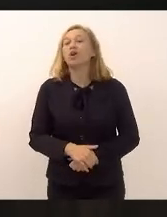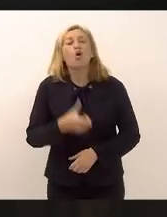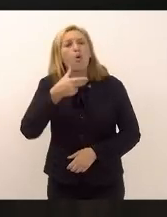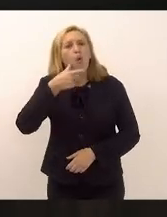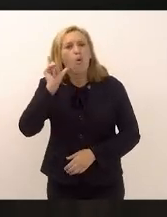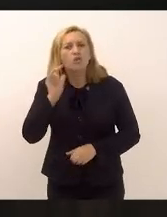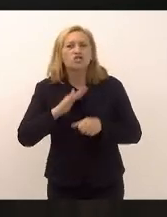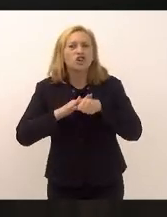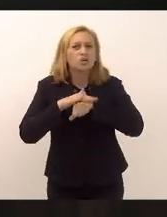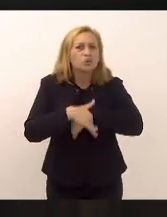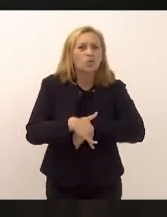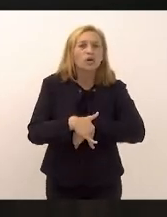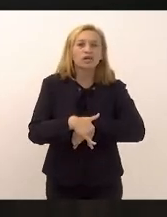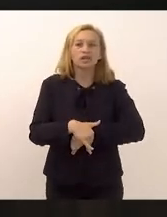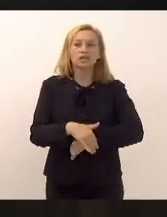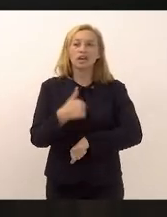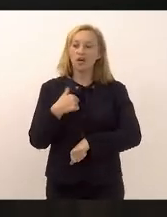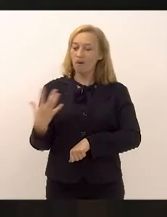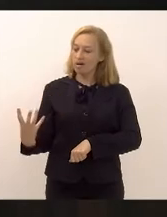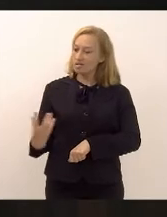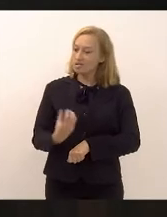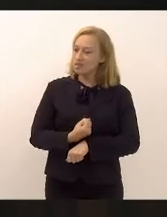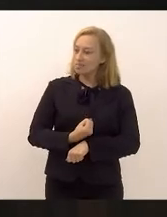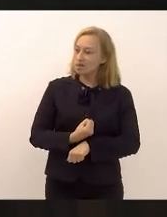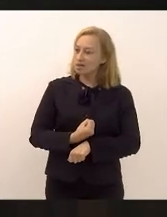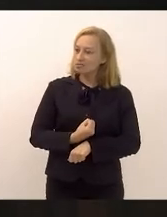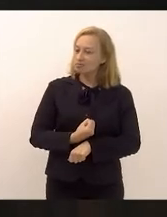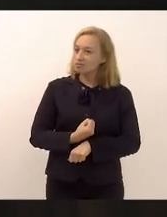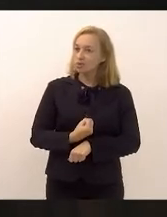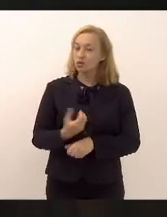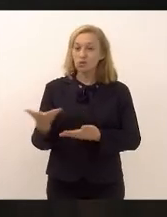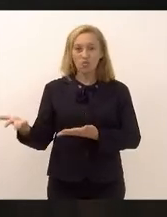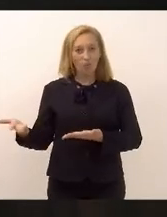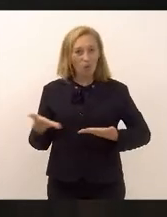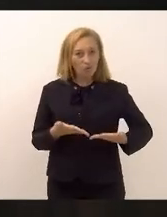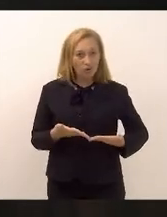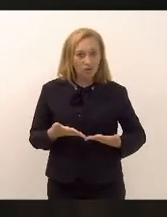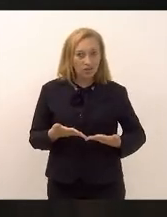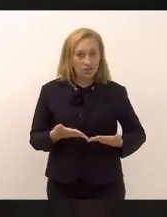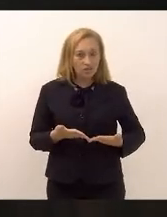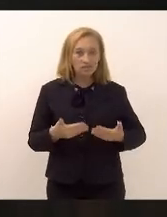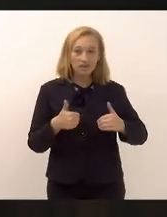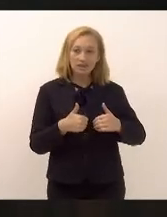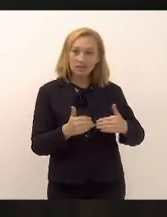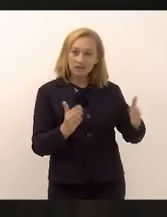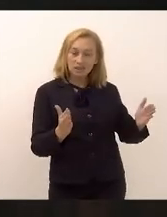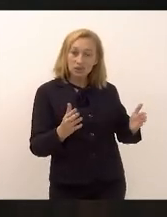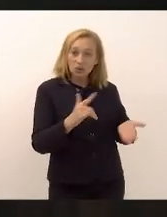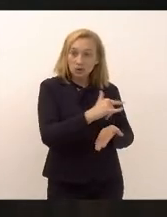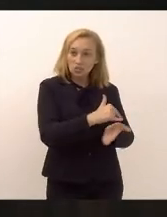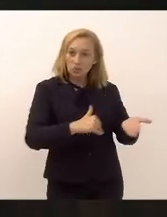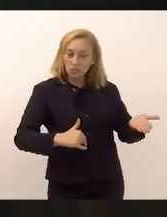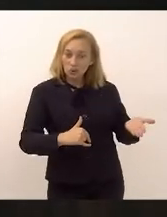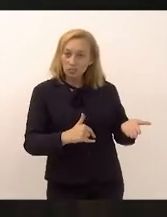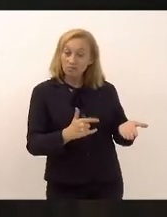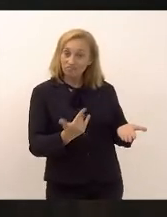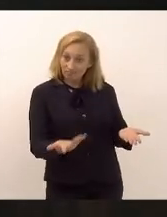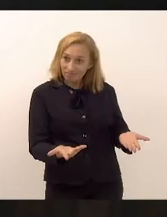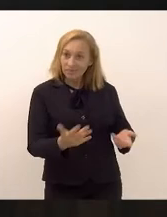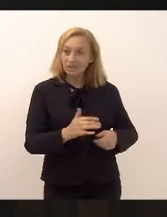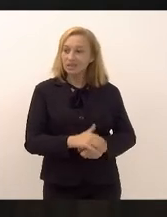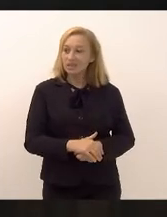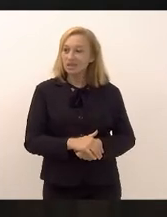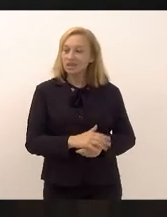Ontem à noite, eu tinha recebido um convite para o lançamento de um documentário.